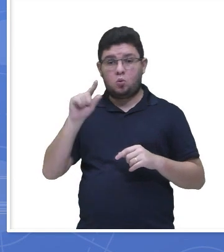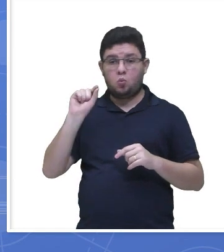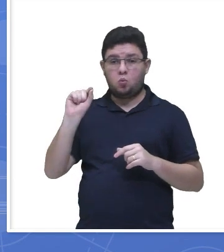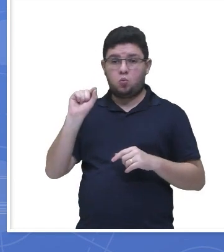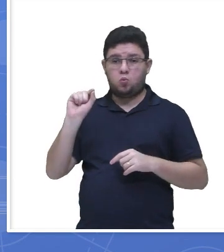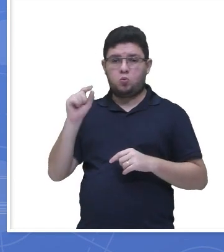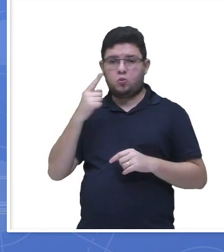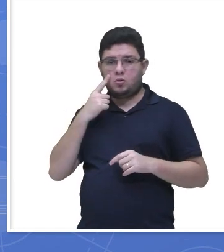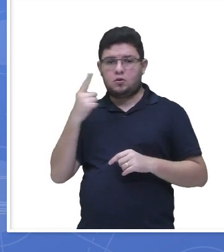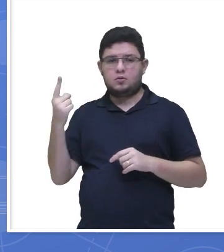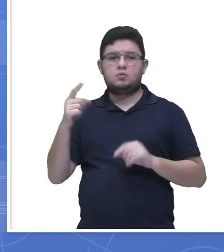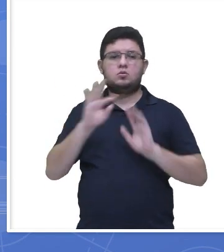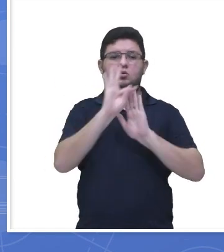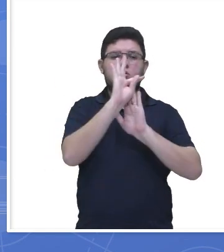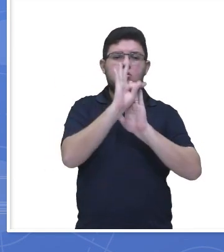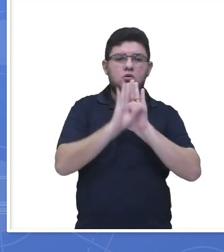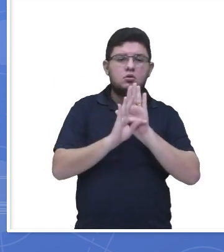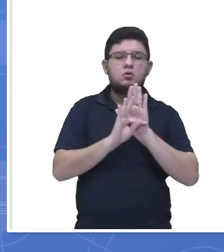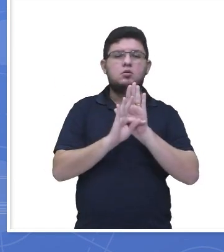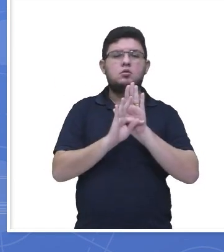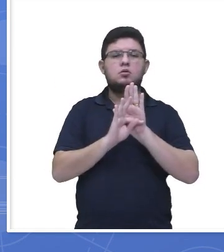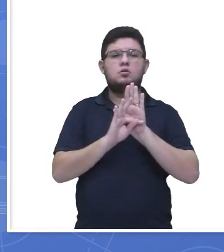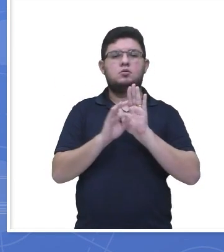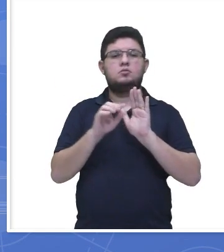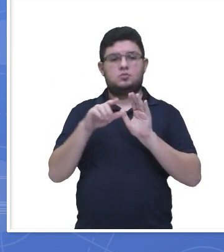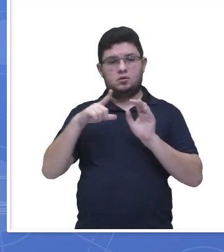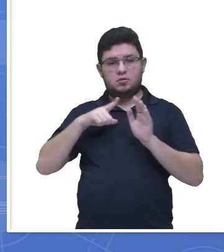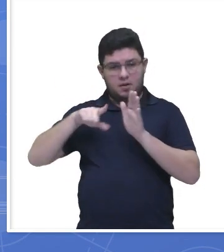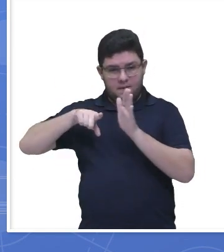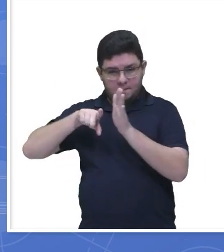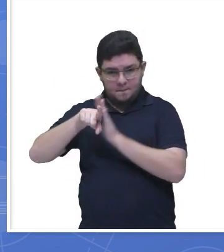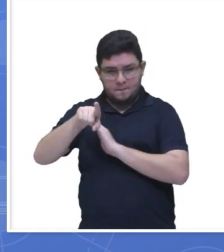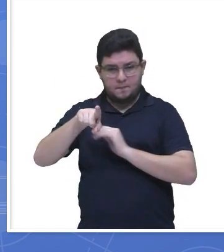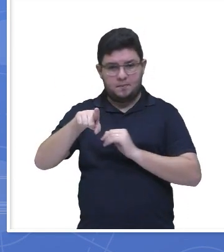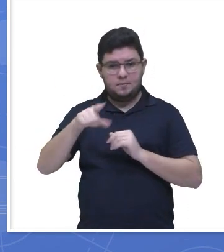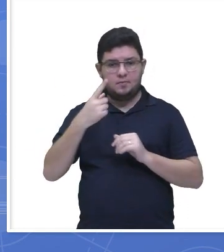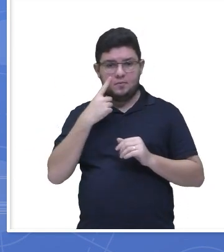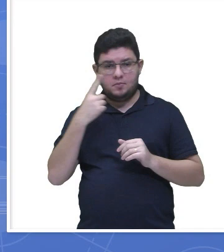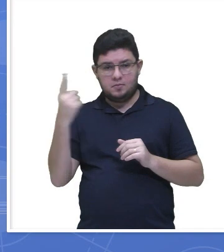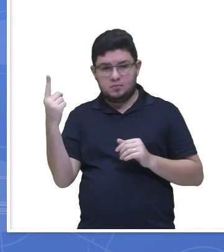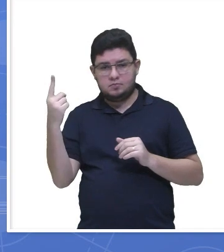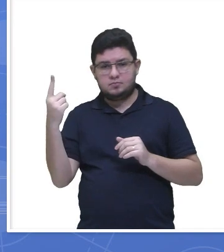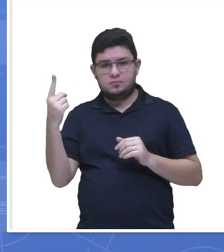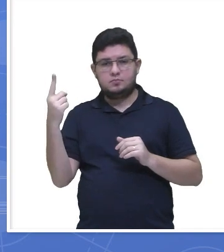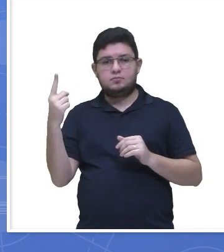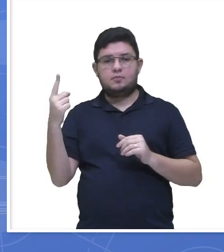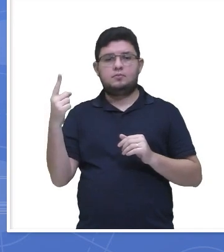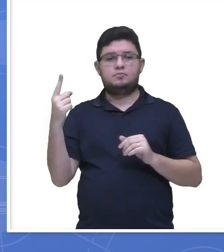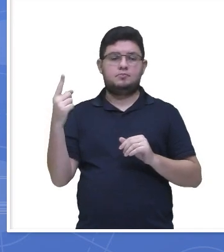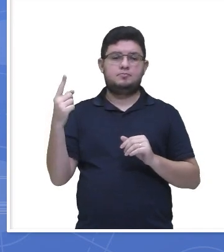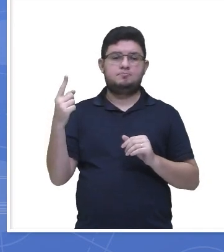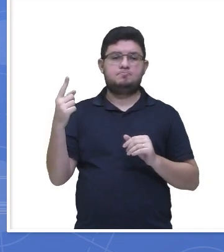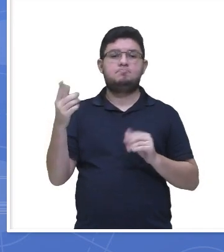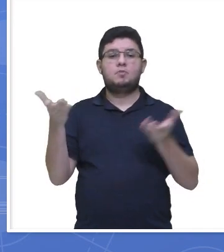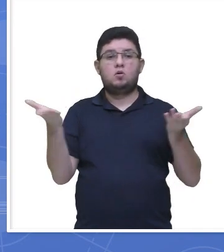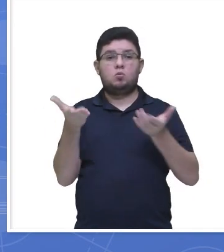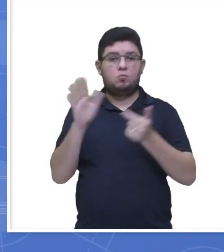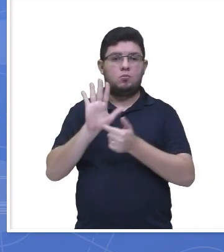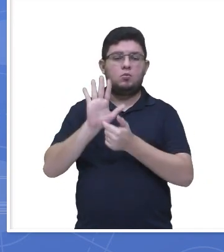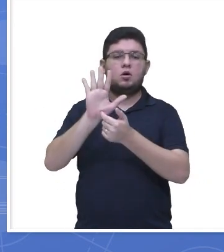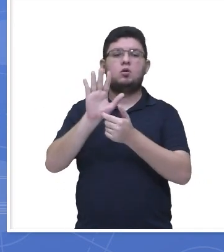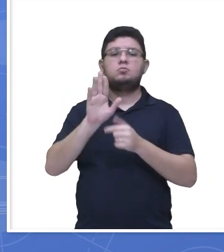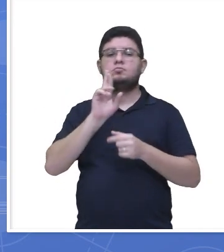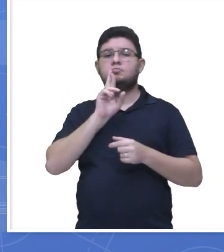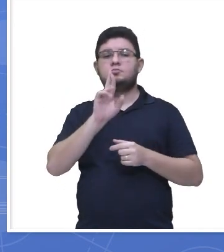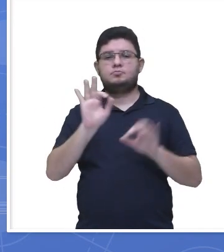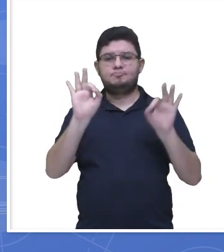um texto, né? Aí nós vamos para a pergunta. Olha só, e agora eu vou mostrar para vocês a resposta,